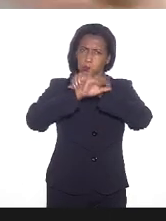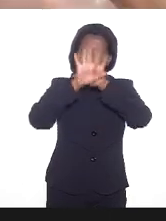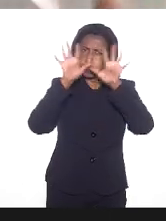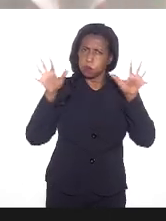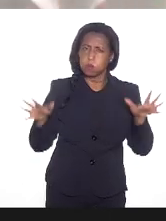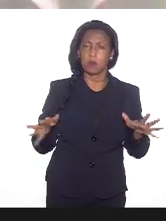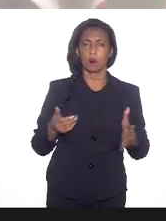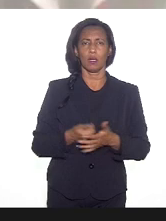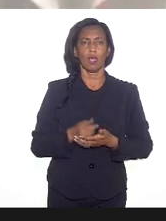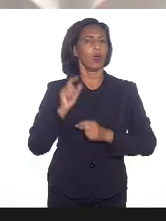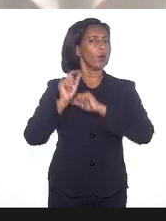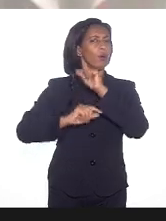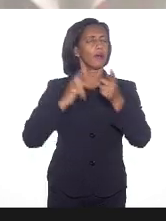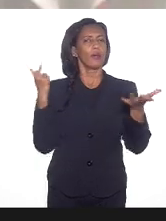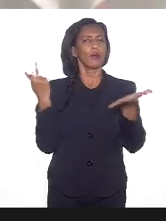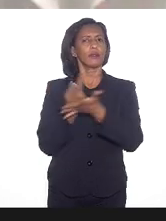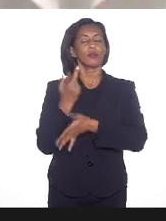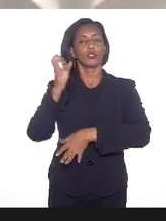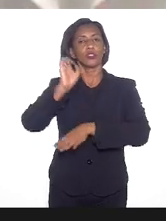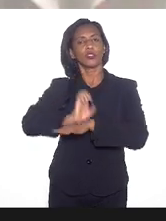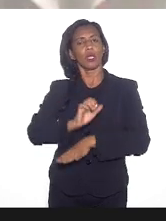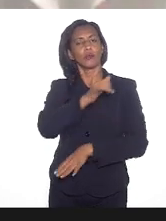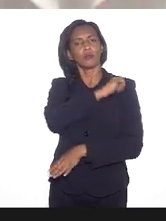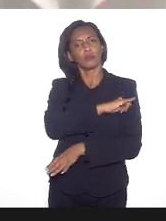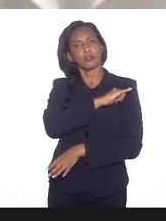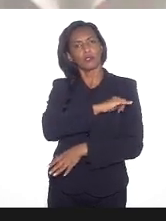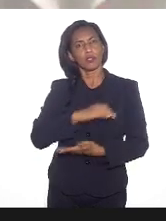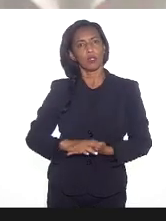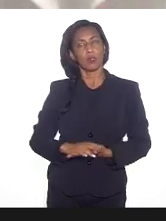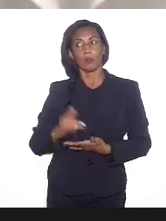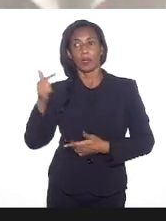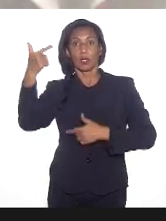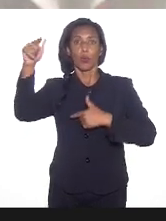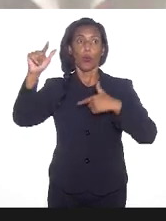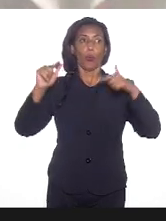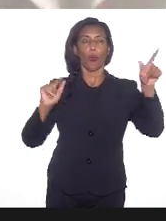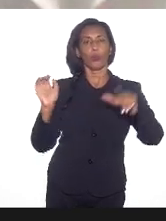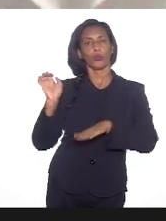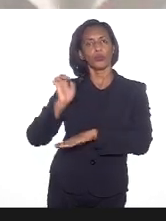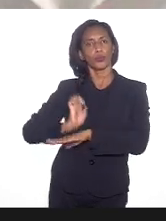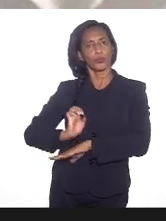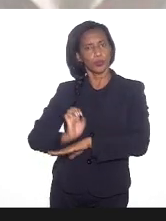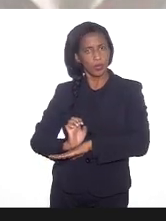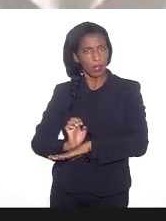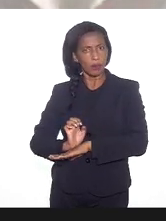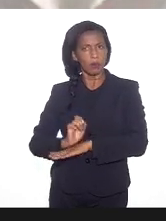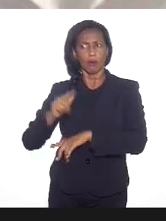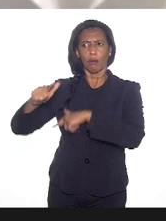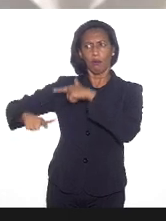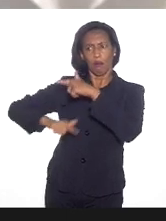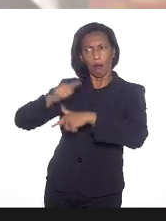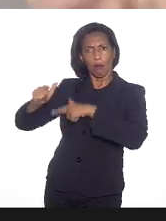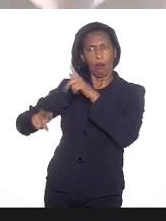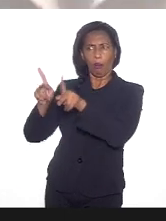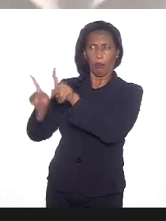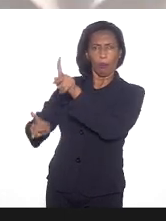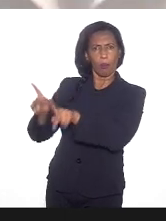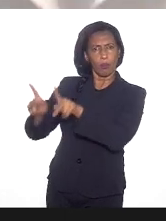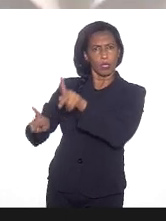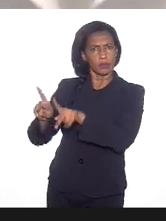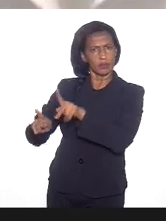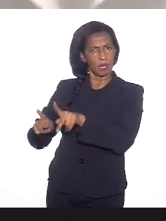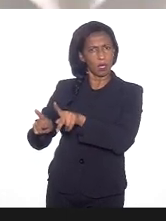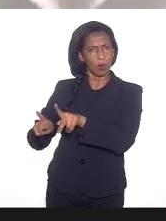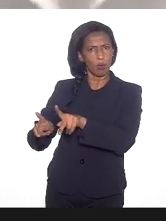que aconteceu no Estado do Rio de Janeiro, para que em outros estados os servidores e a população não passem pelo